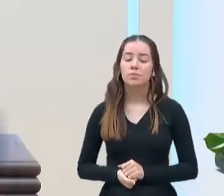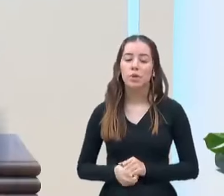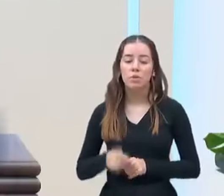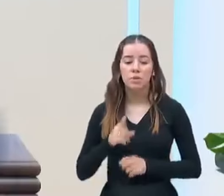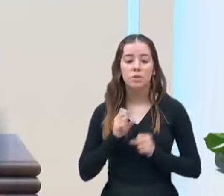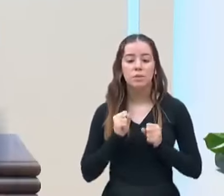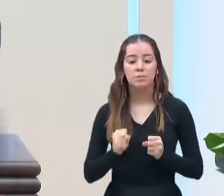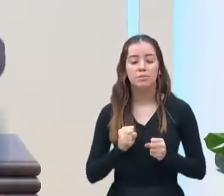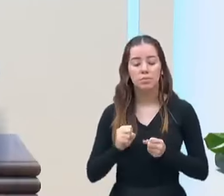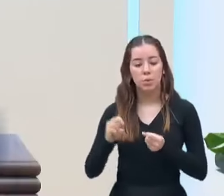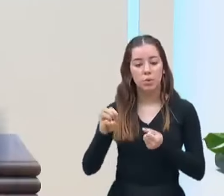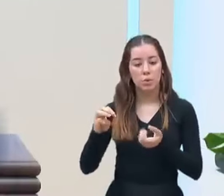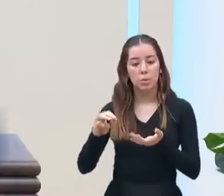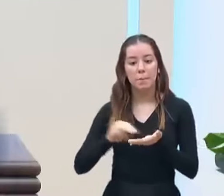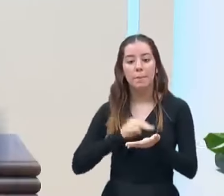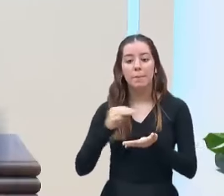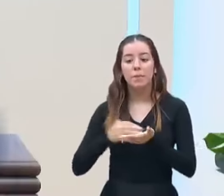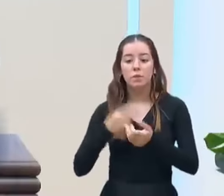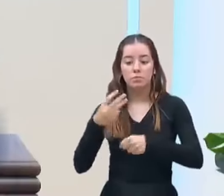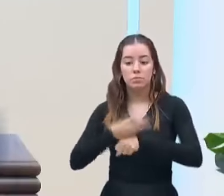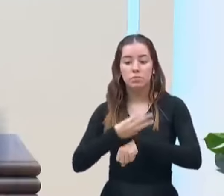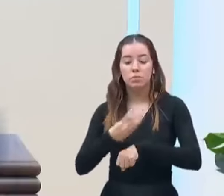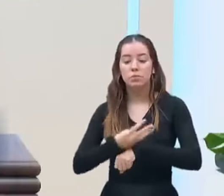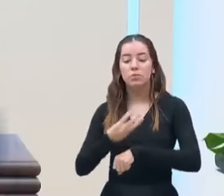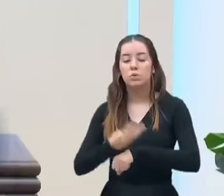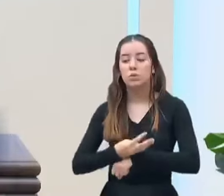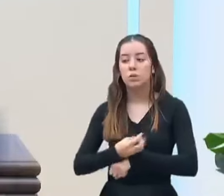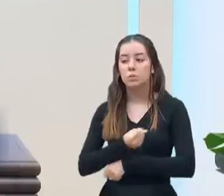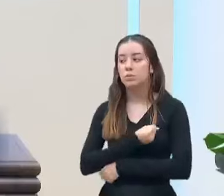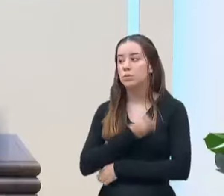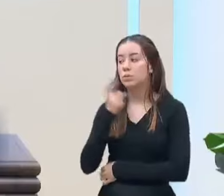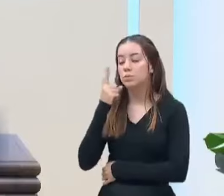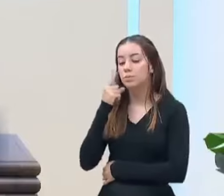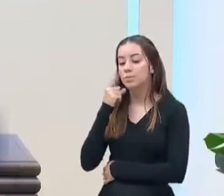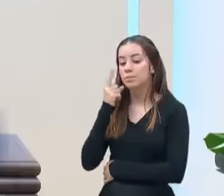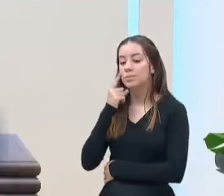para nós. Está aí no seu televisor